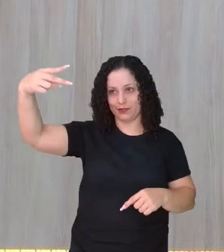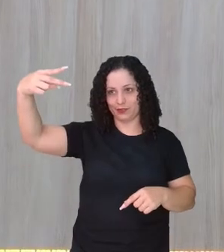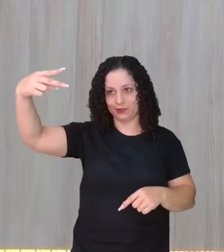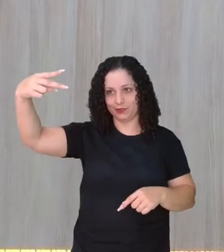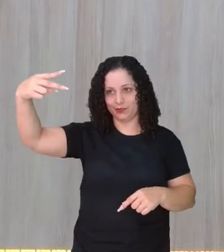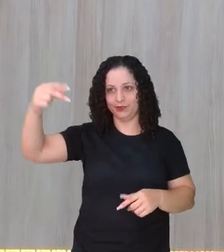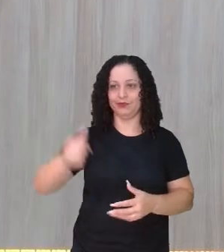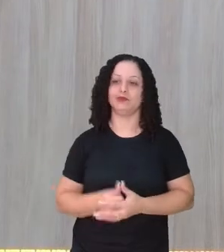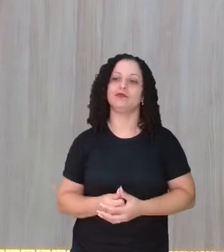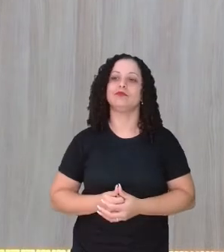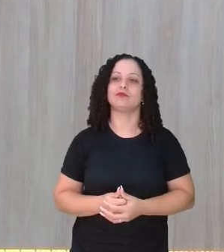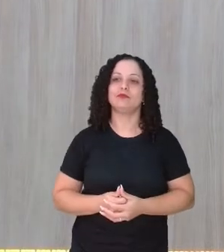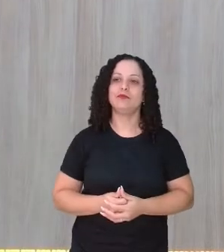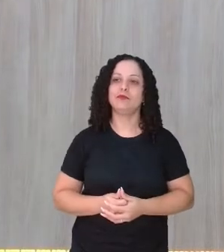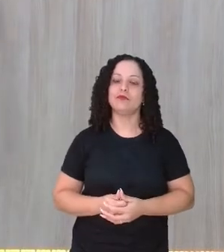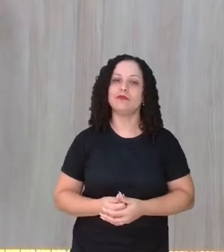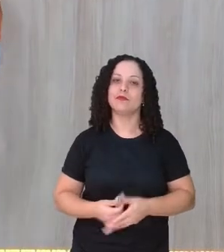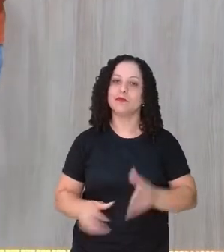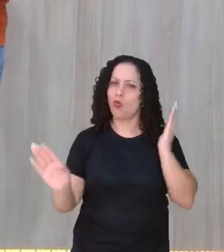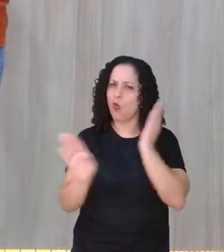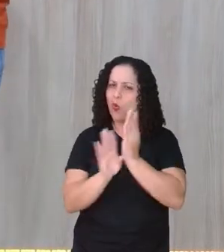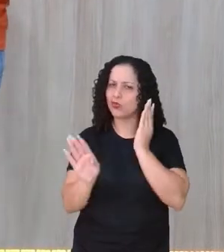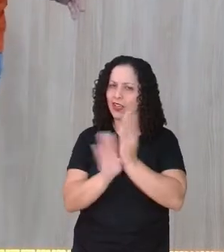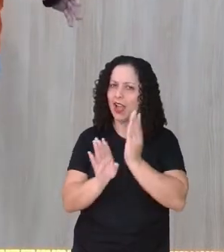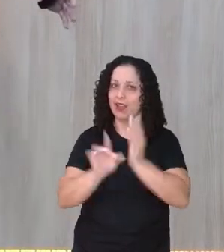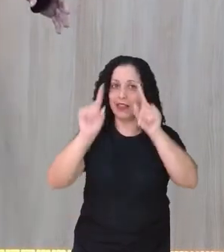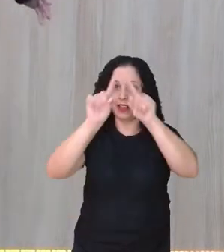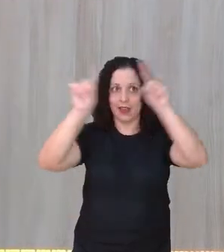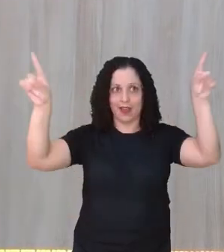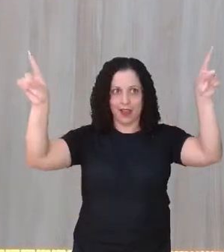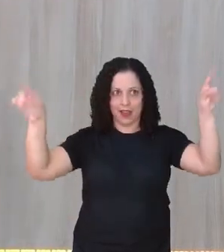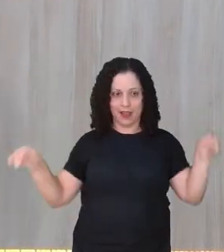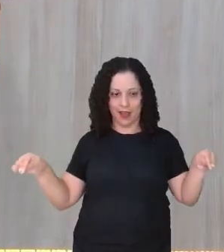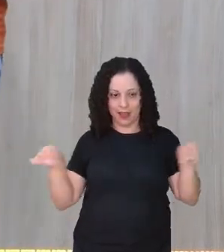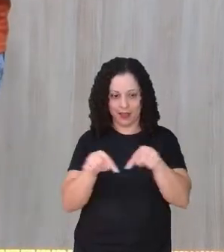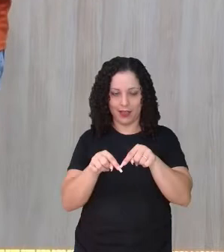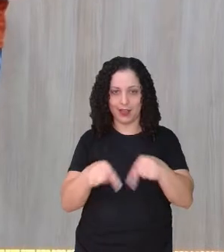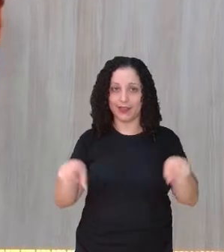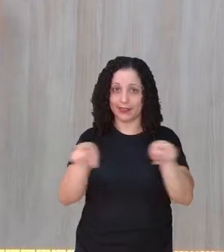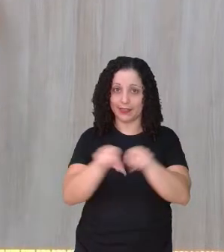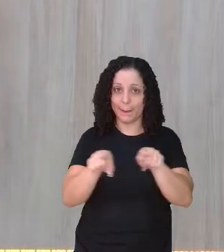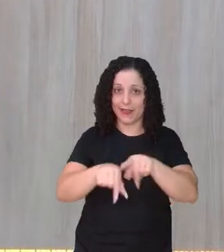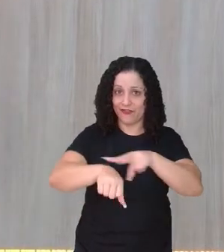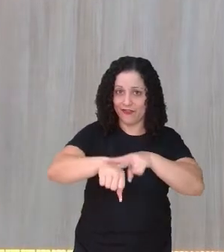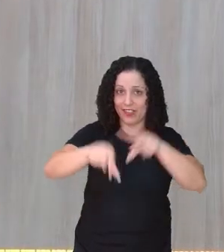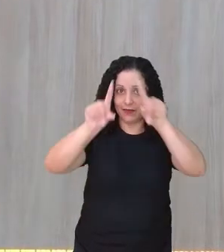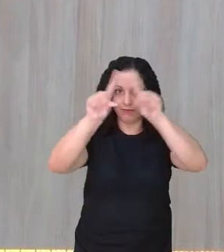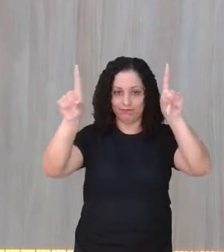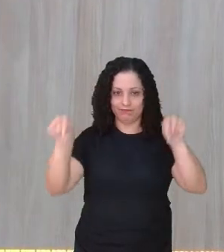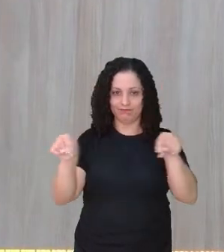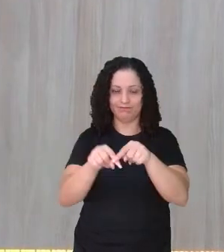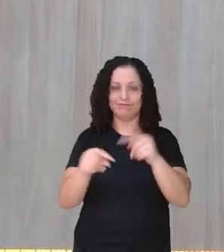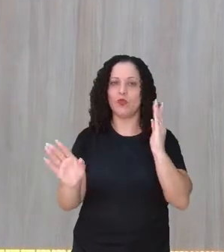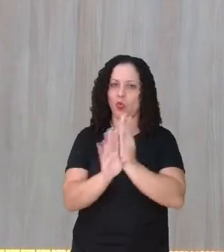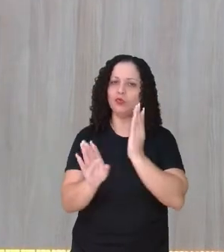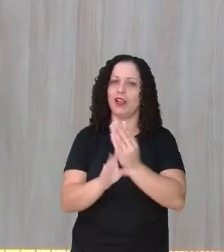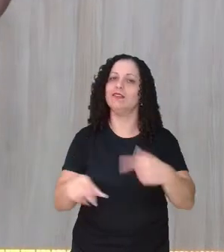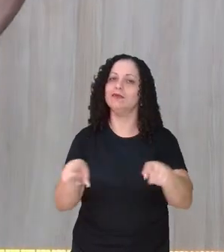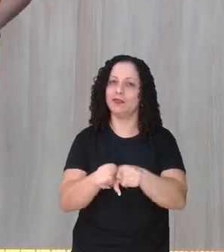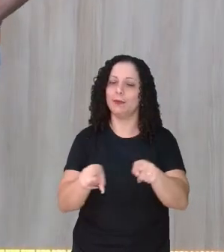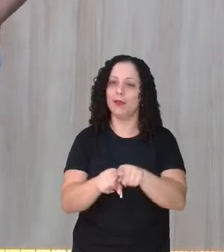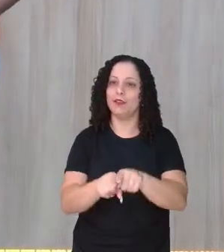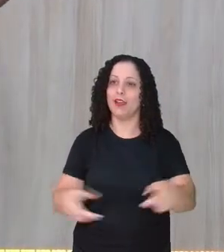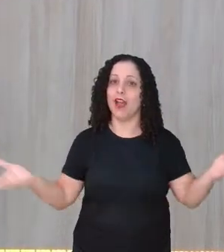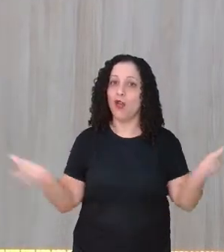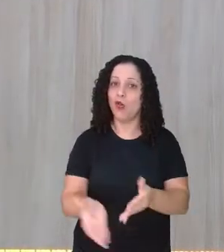Beleza? Encontrei aí as duas expressões, da área do quintal e da área do gramado. Agora, na